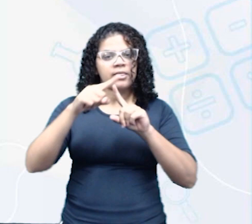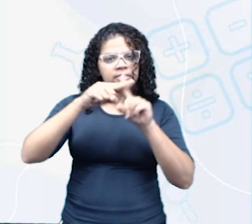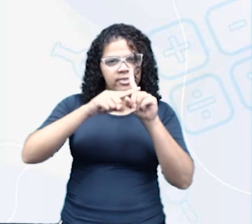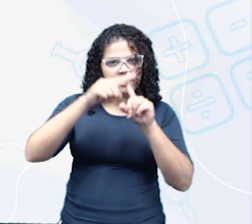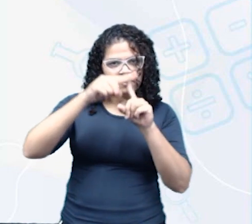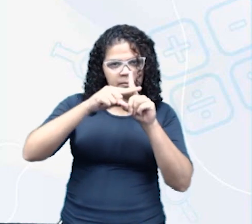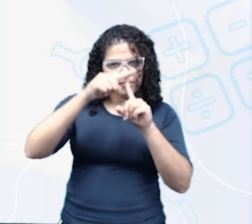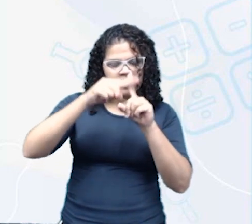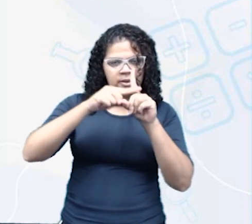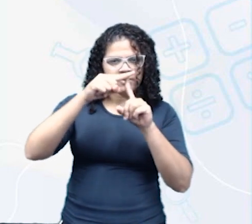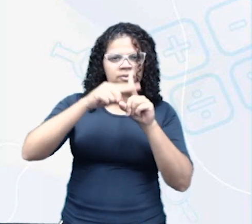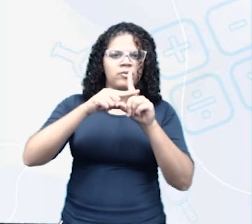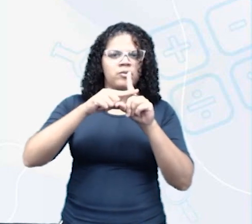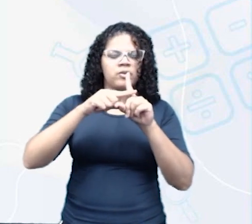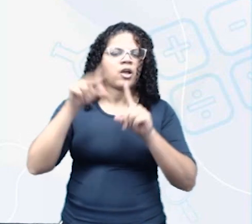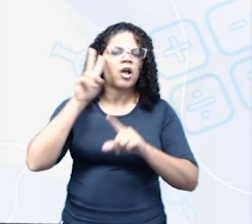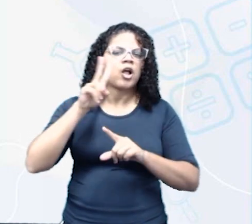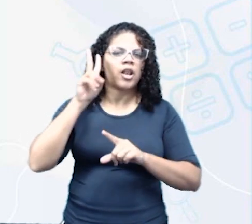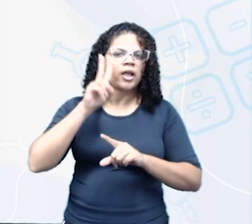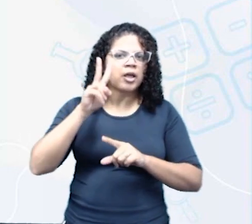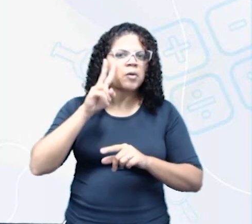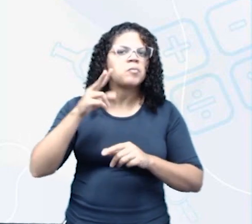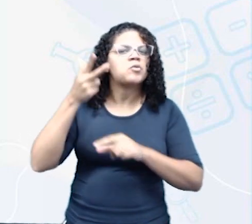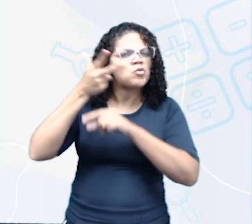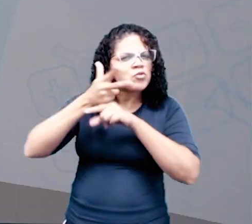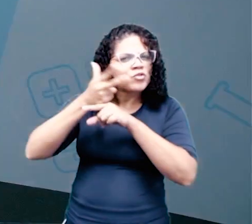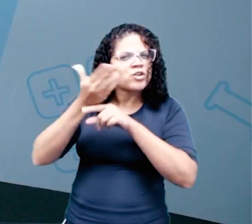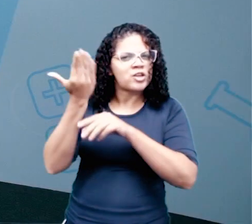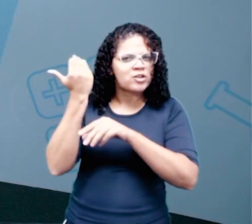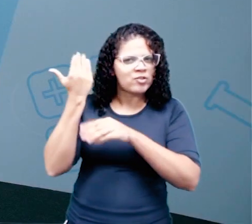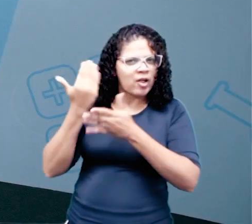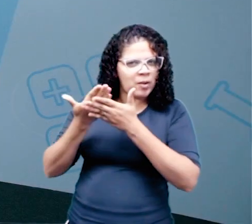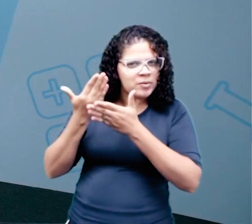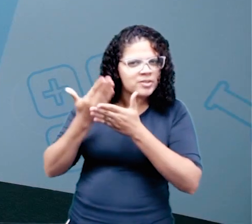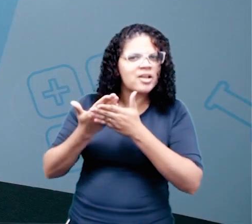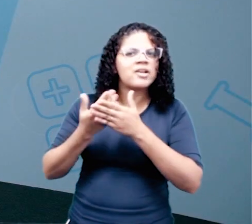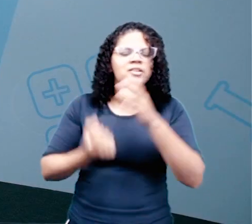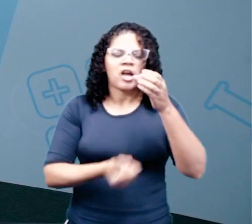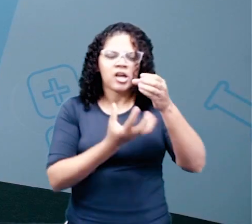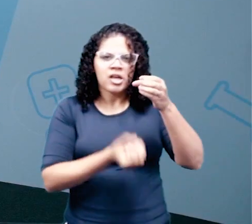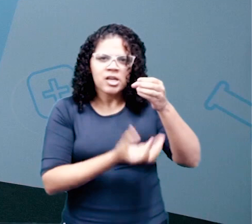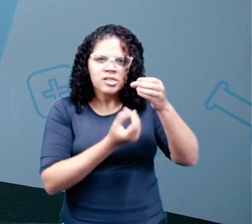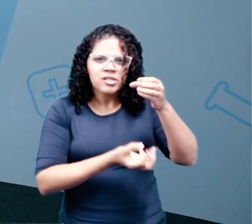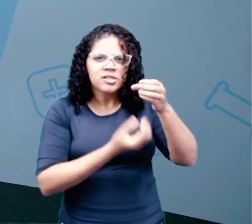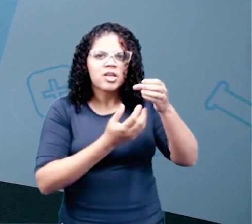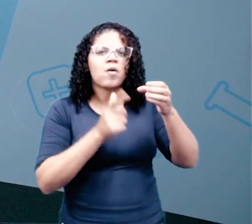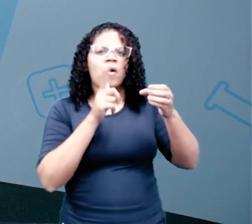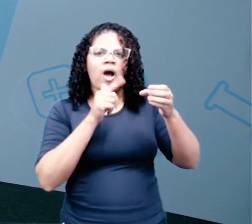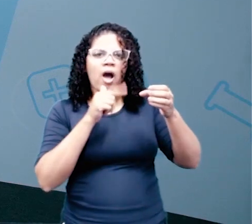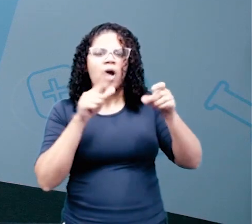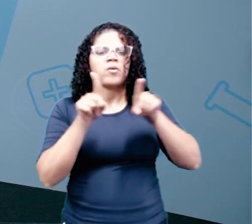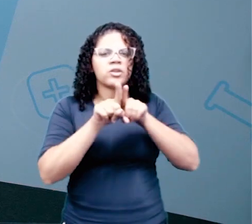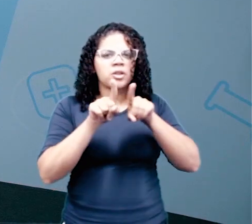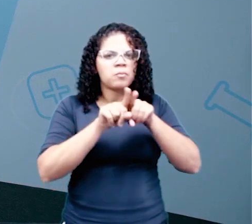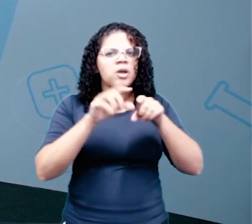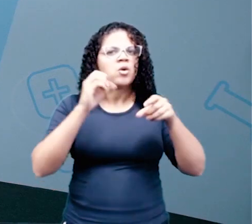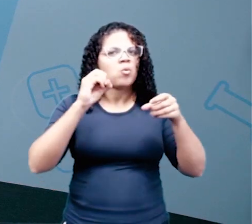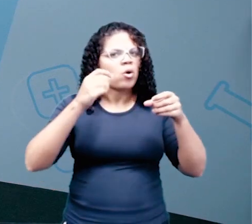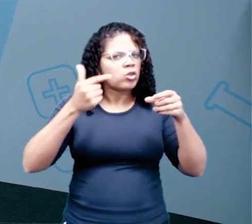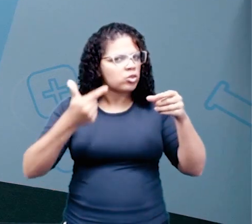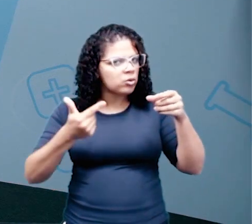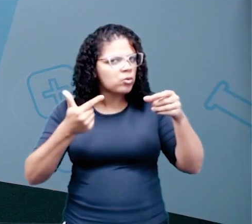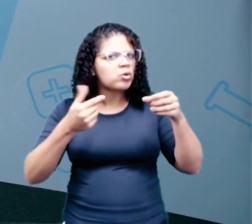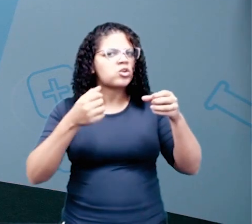vídeo, né, onde a gente aqueceu a água e o oxigênio e a gente viu que as moléculas foram mudando